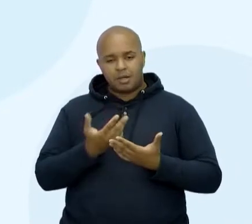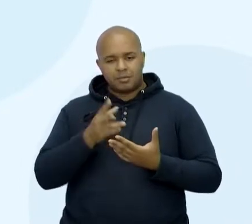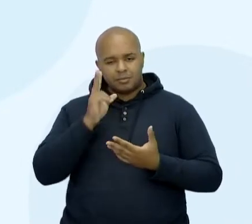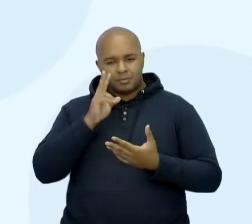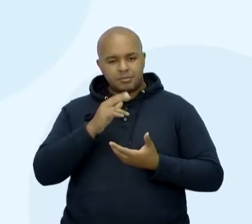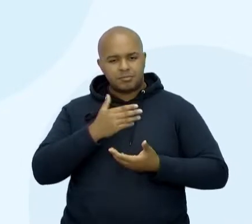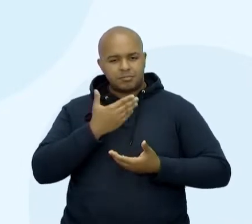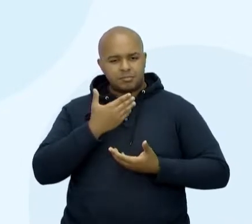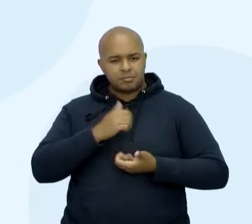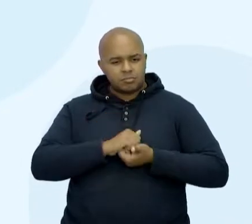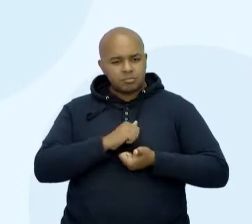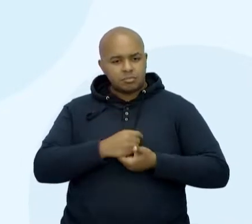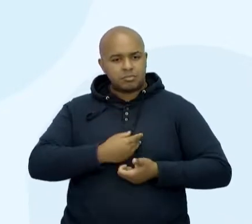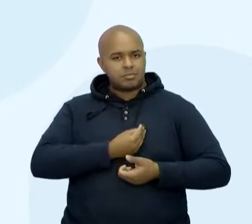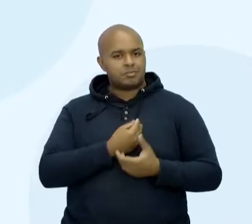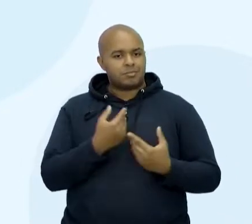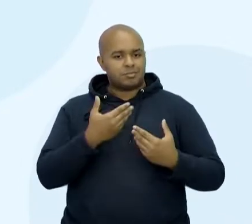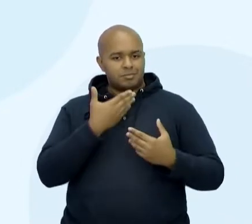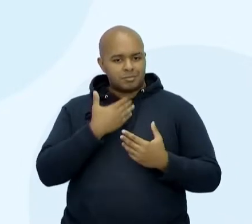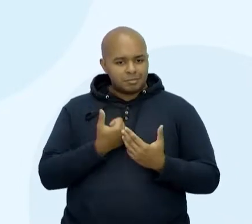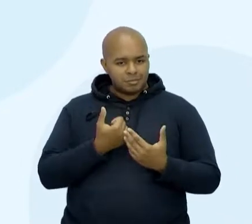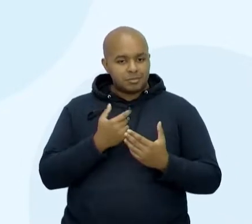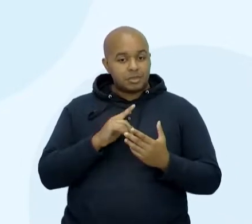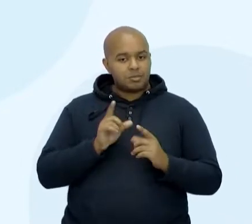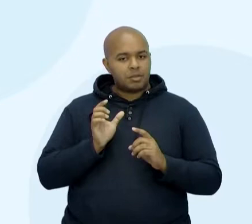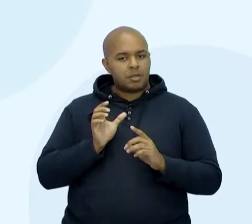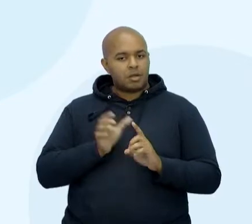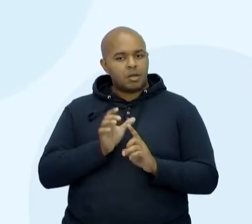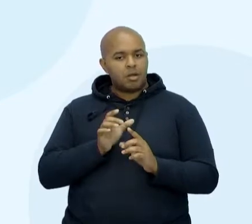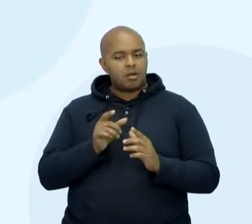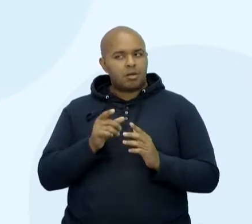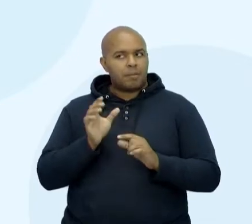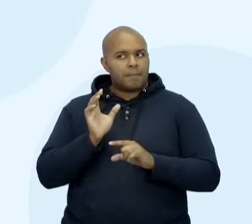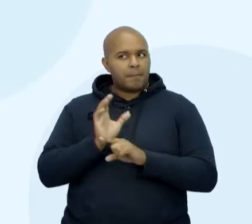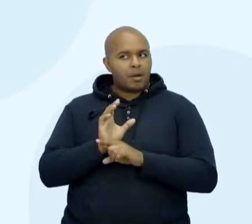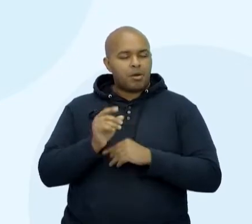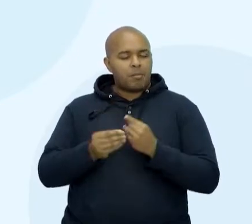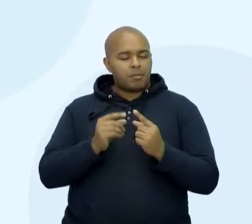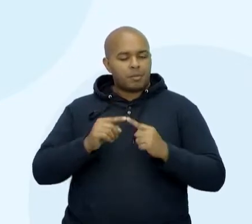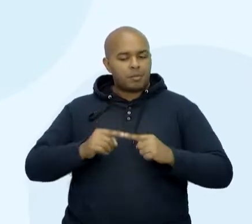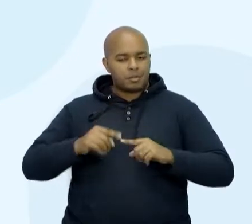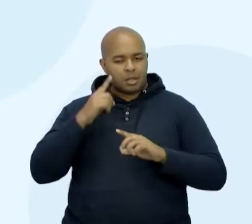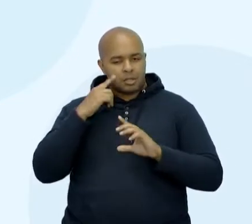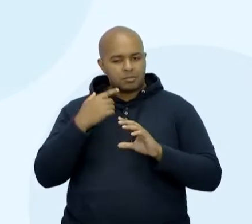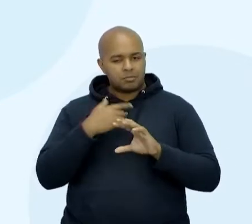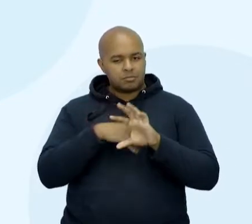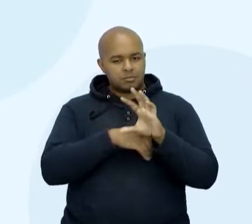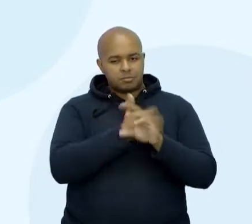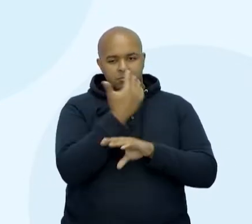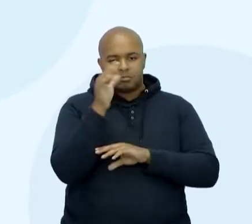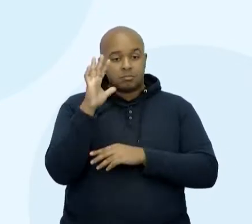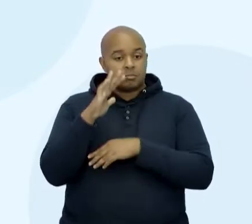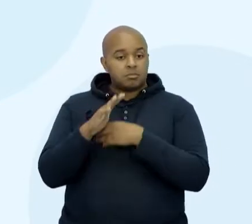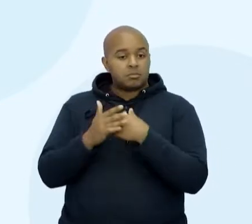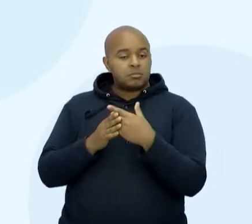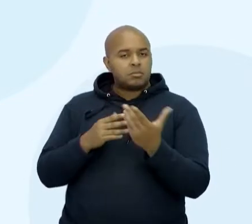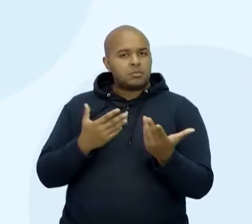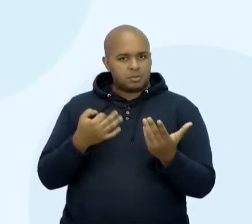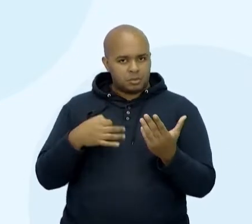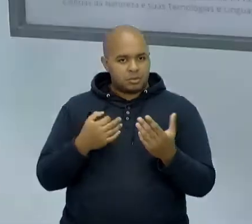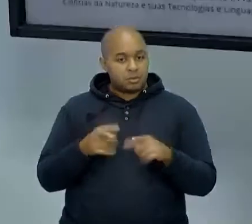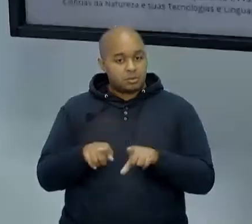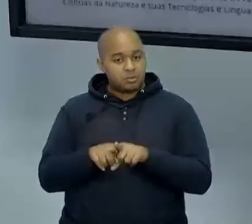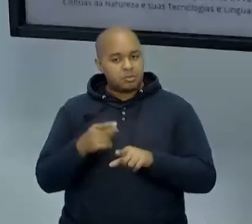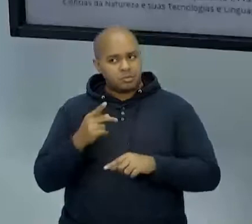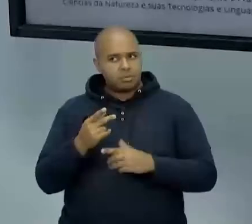visando a melhoria da qualidade de vida e a influência, né, o impacto desses materiais aí no meio ambiente, né?